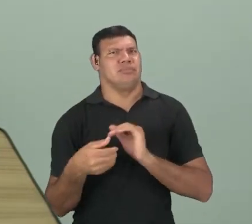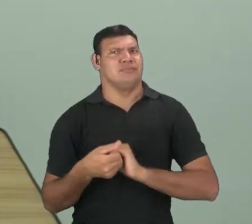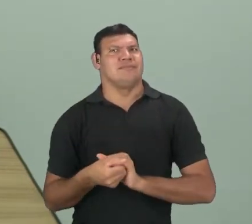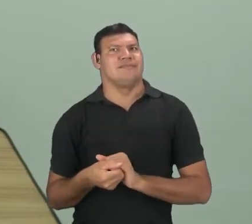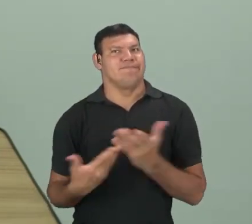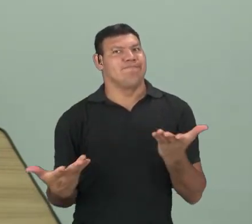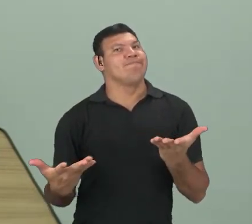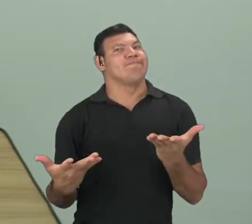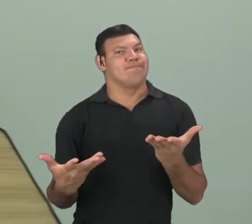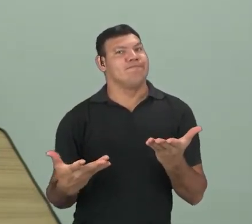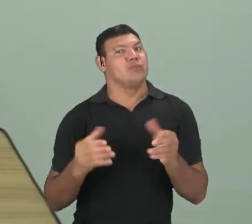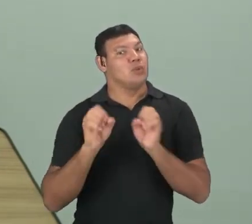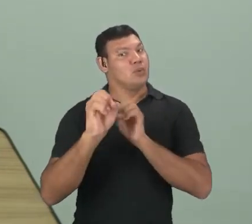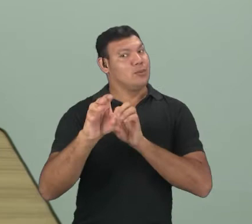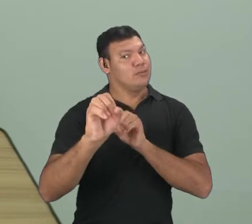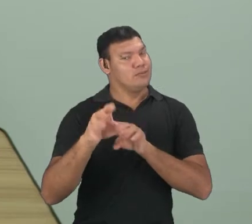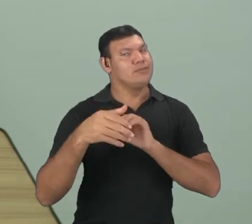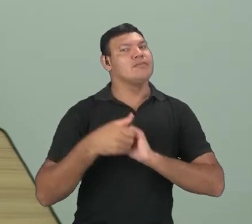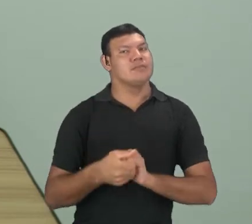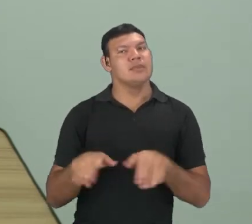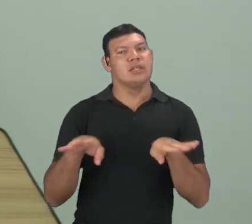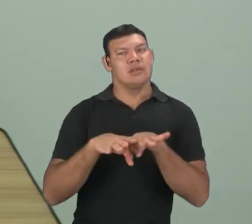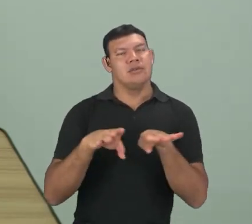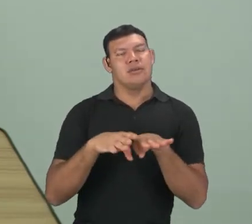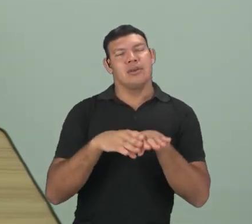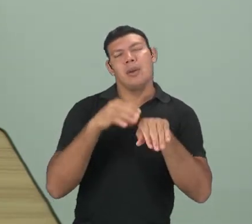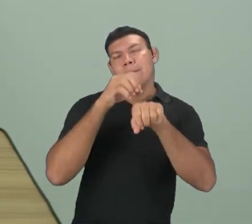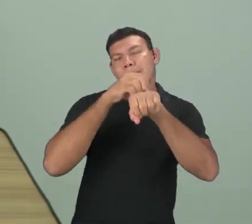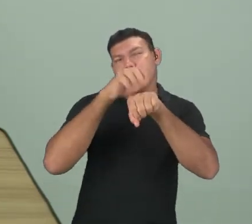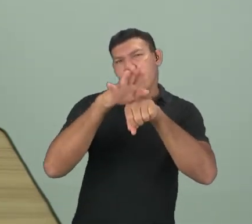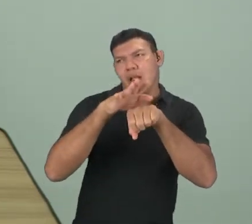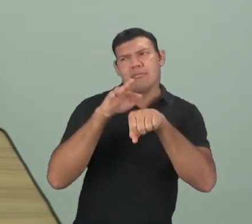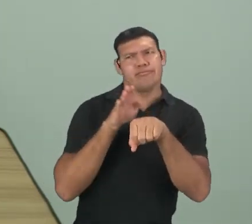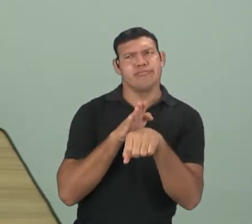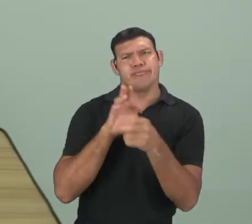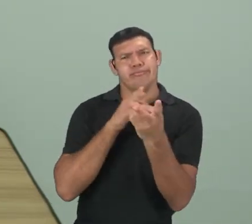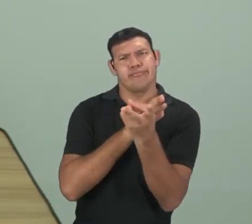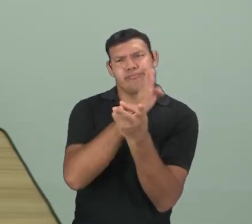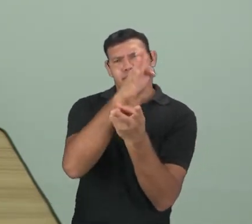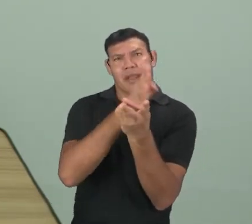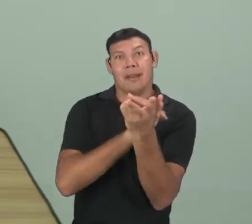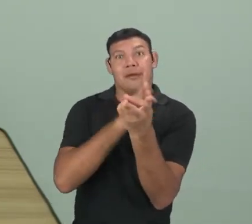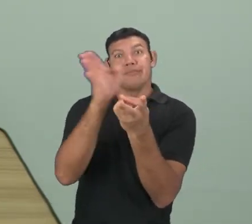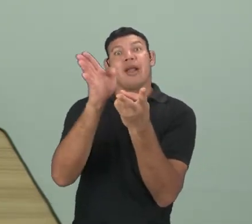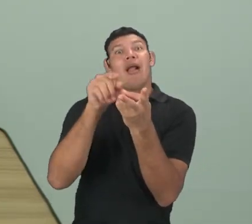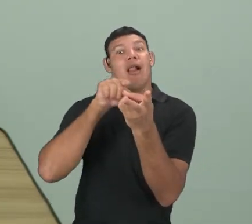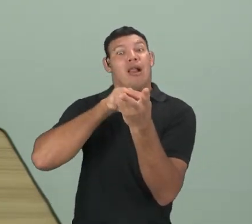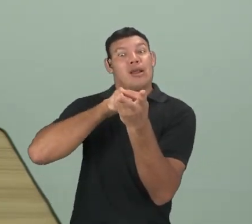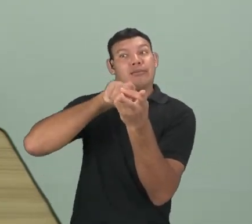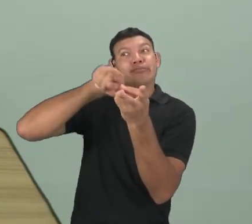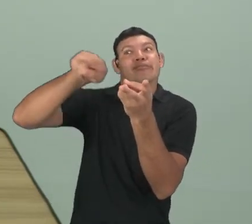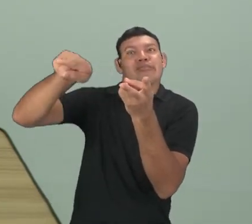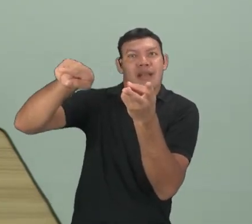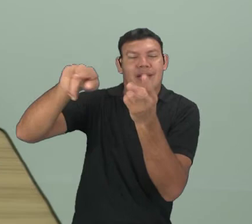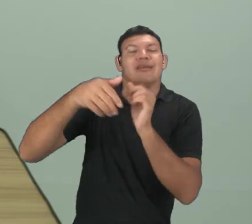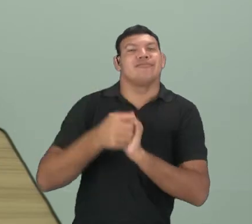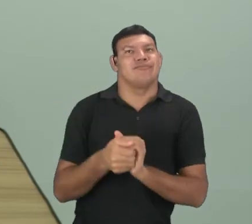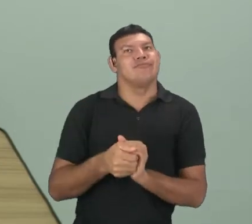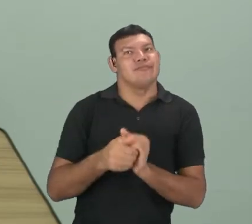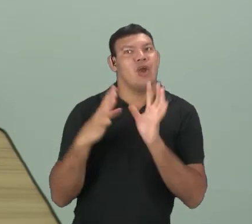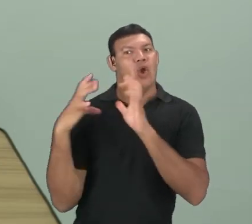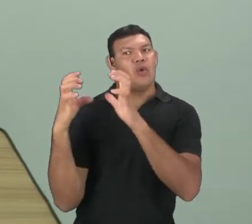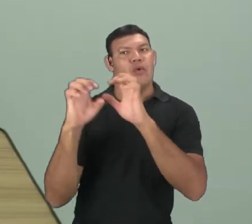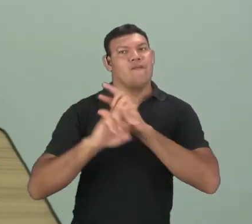Que aí já traz um ensinamento. E aí ele sugere ela ir por outro caminho. Certinho? Já foi uma outra ação, já é outro